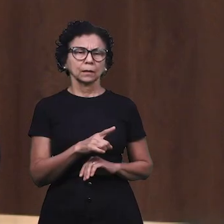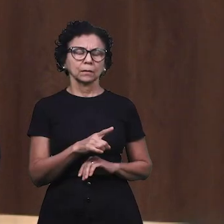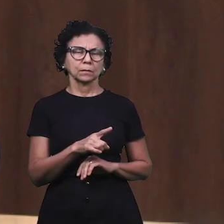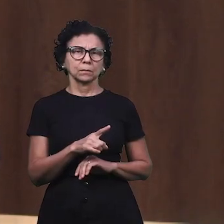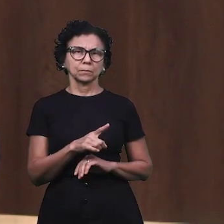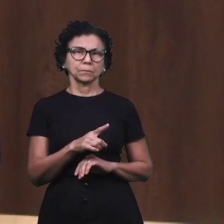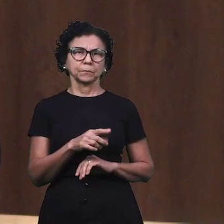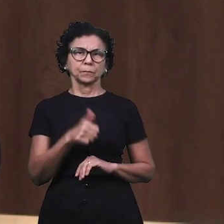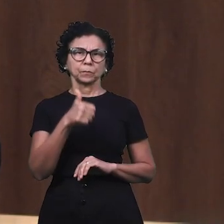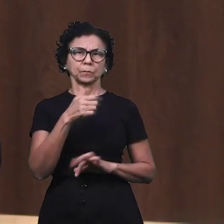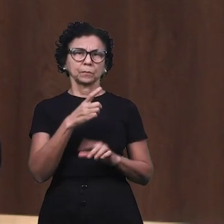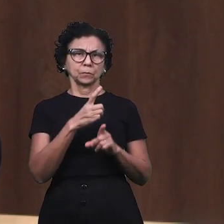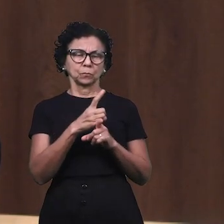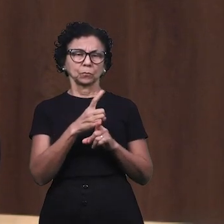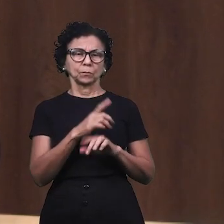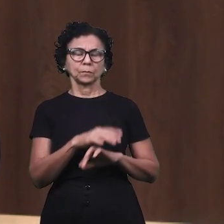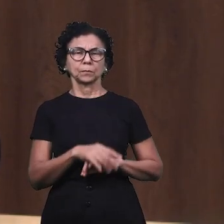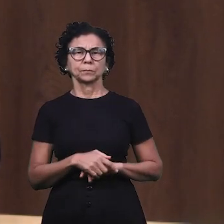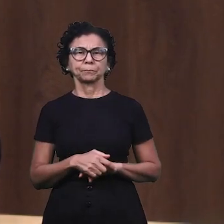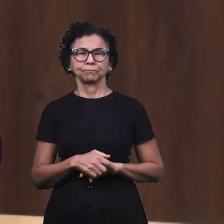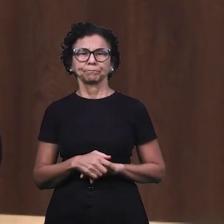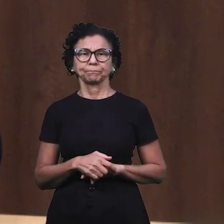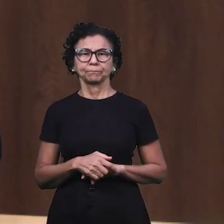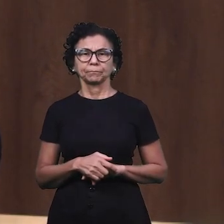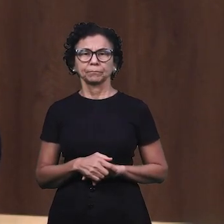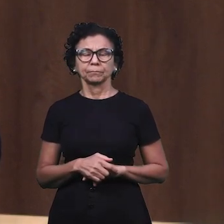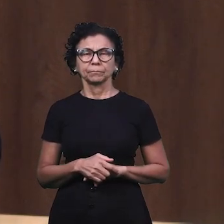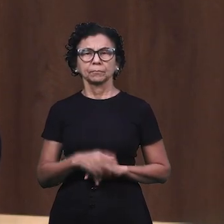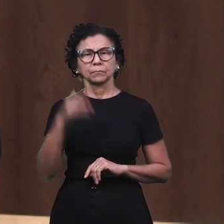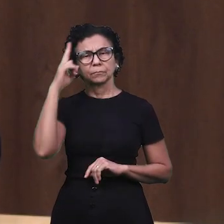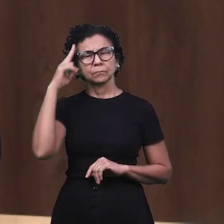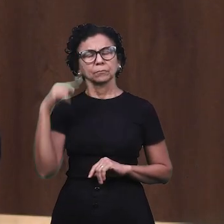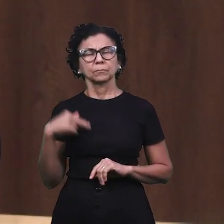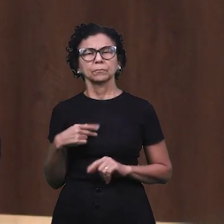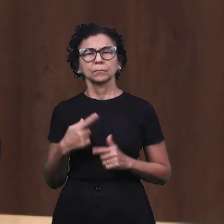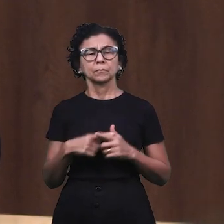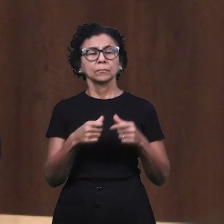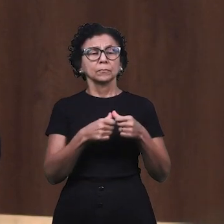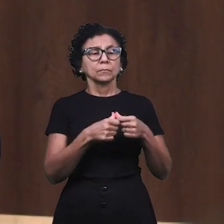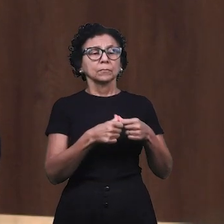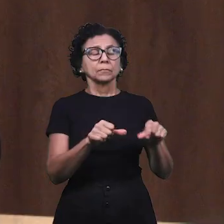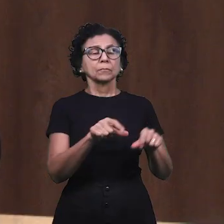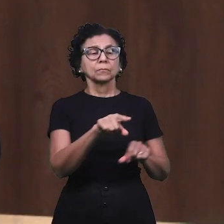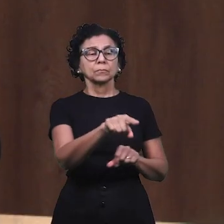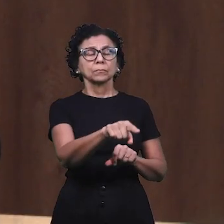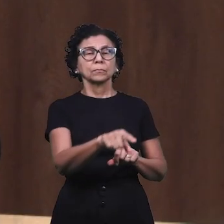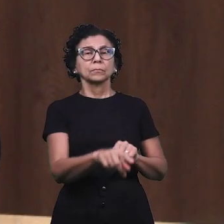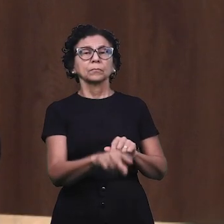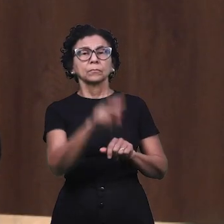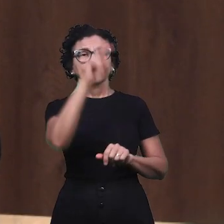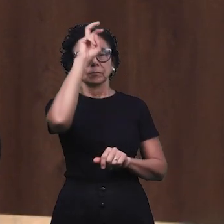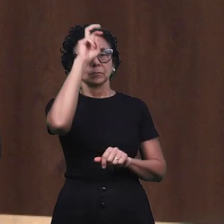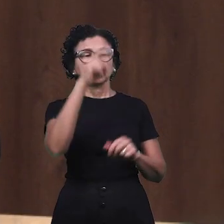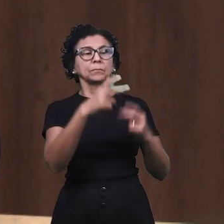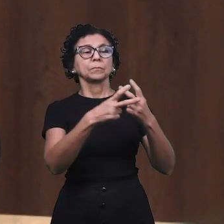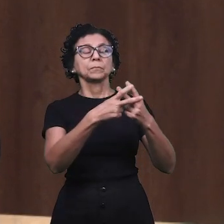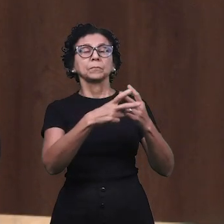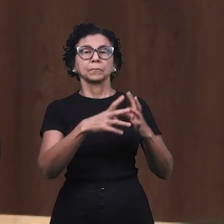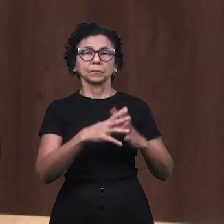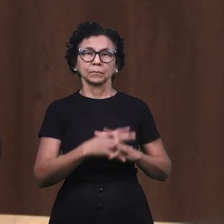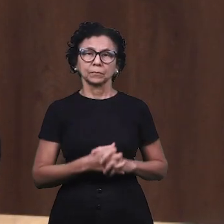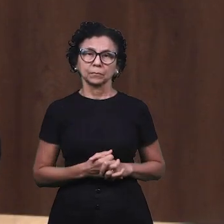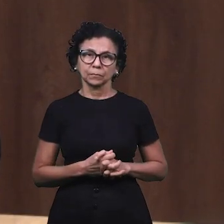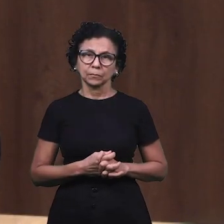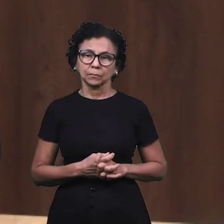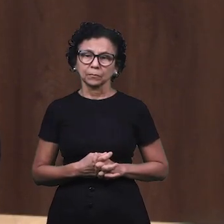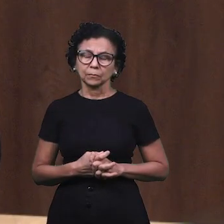de Jacó com José. Por que ele? Porque no encontro do homem com o Senhor Jesus,